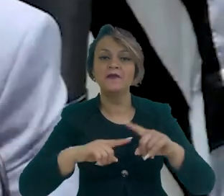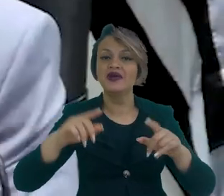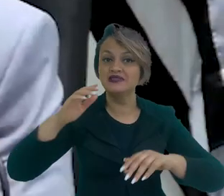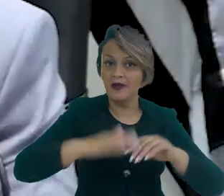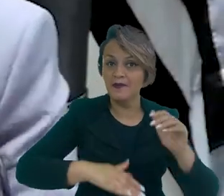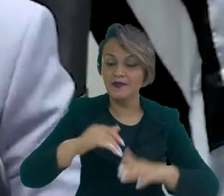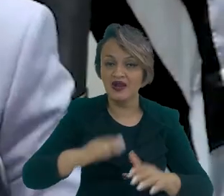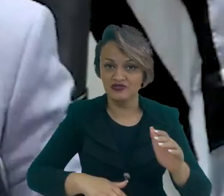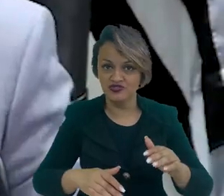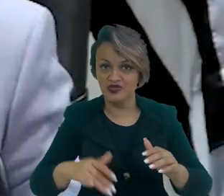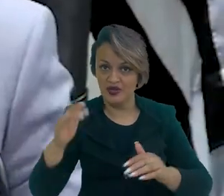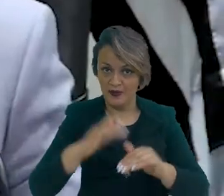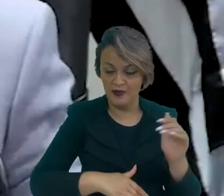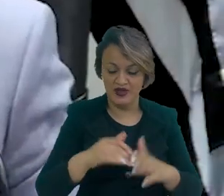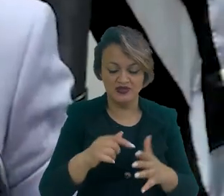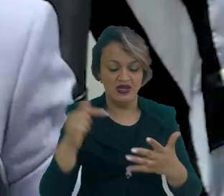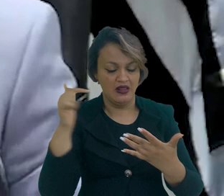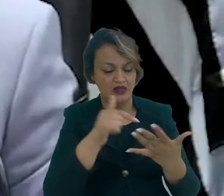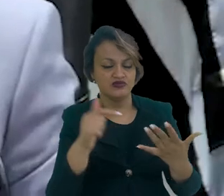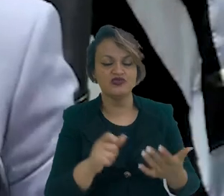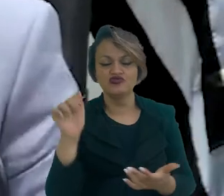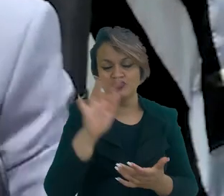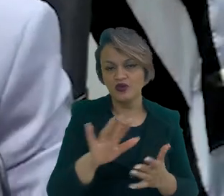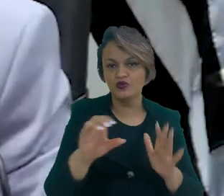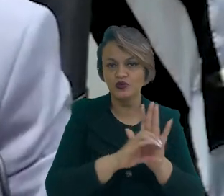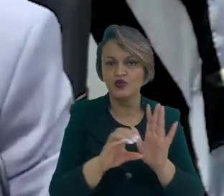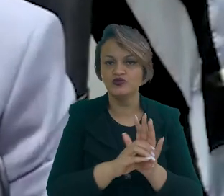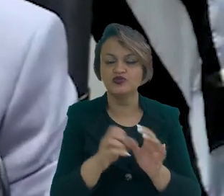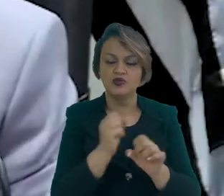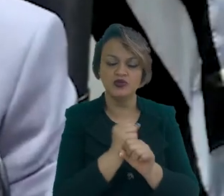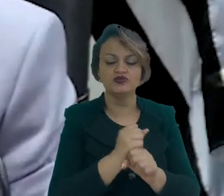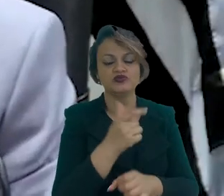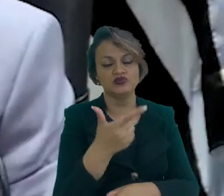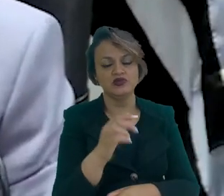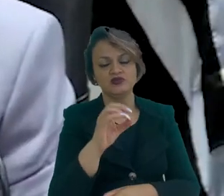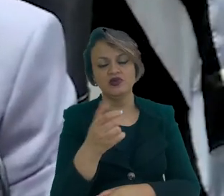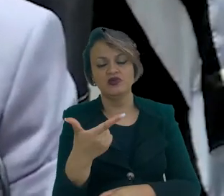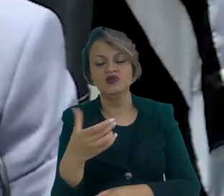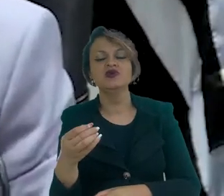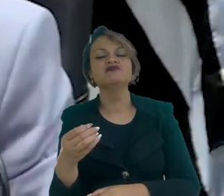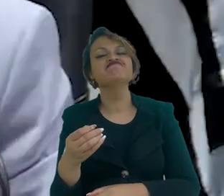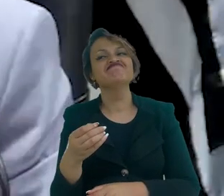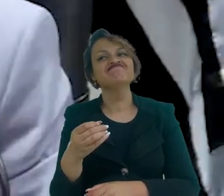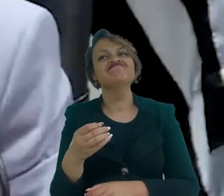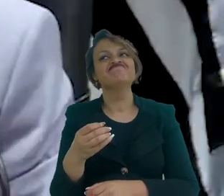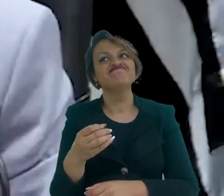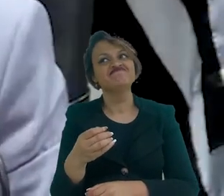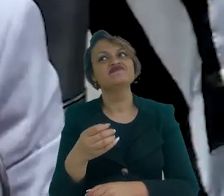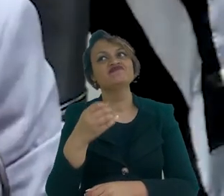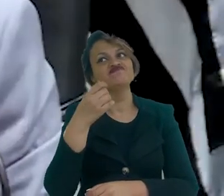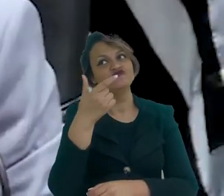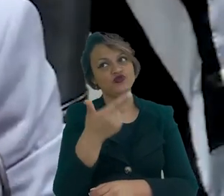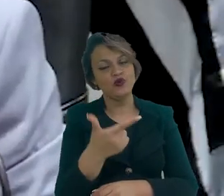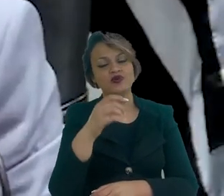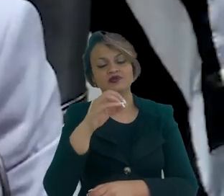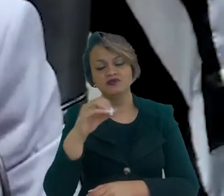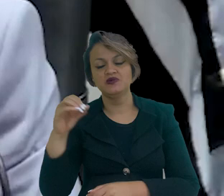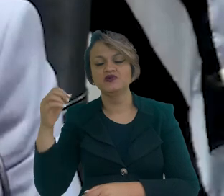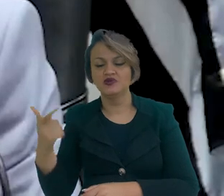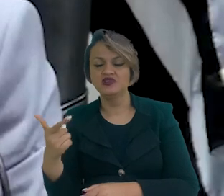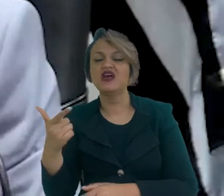causas é muito amplo mas se é realmente um trufo as cláusulas gerais do Cláudio se vive de 2002 talvez faça